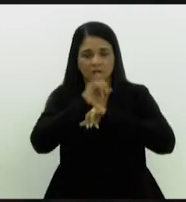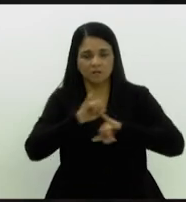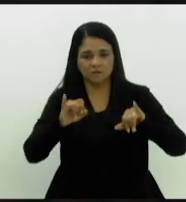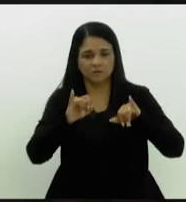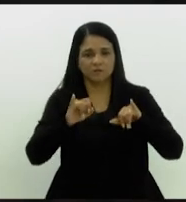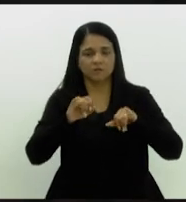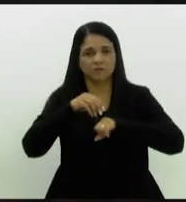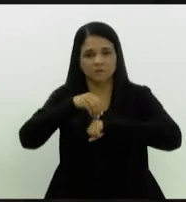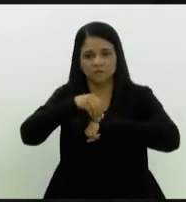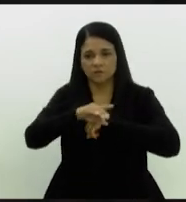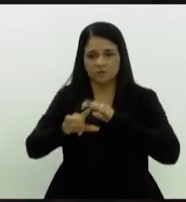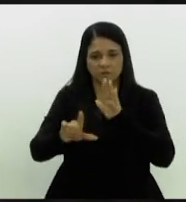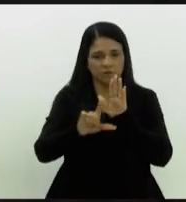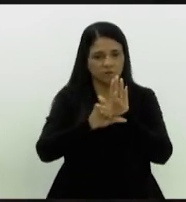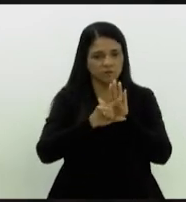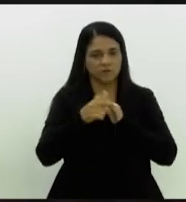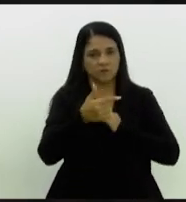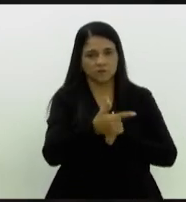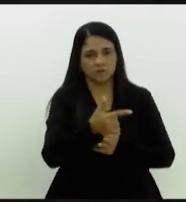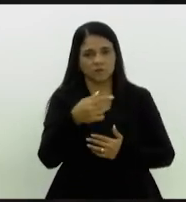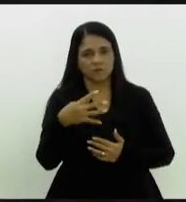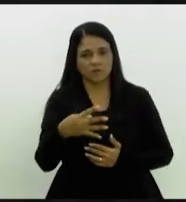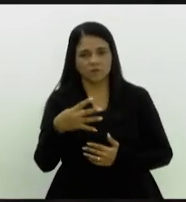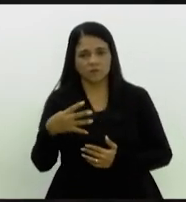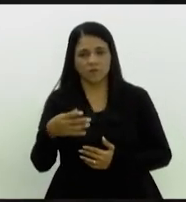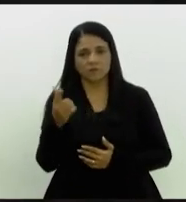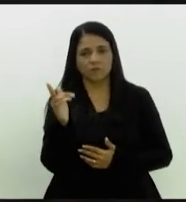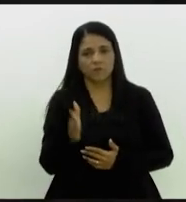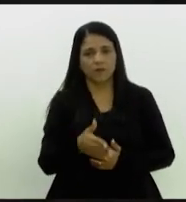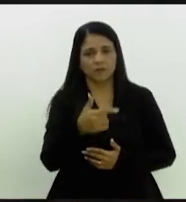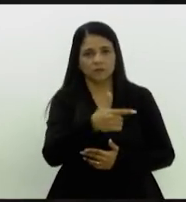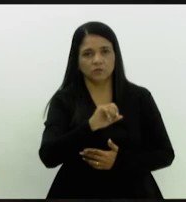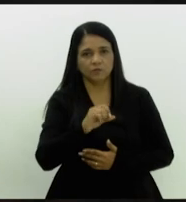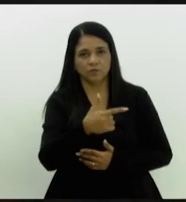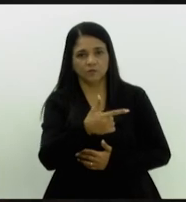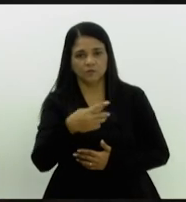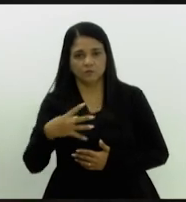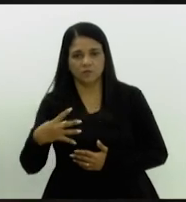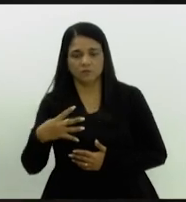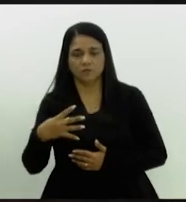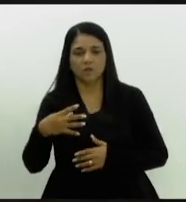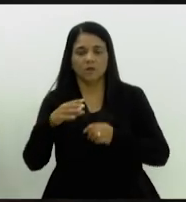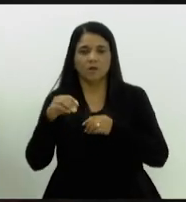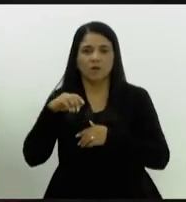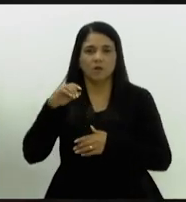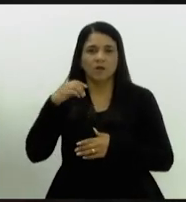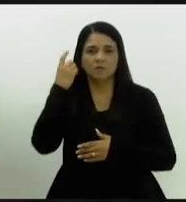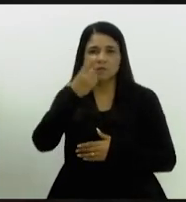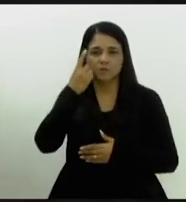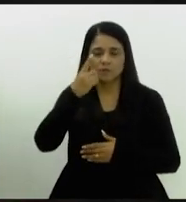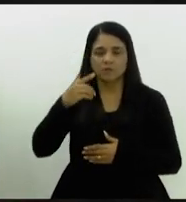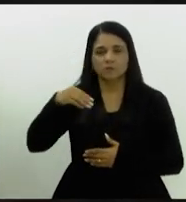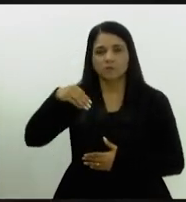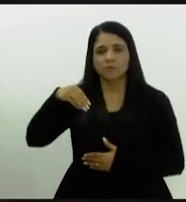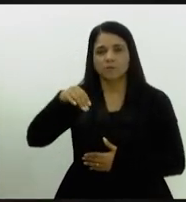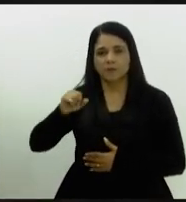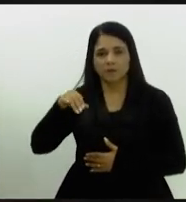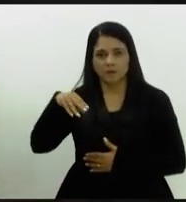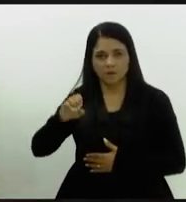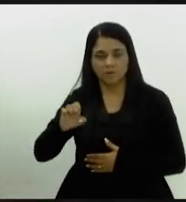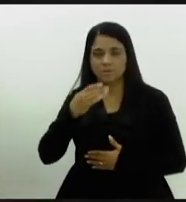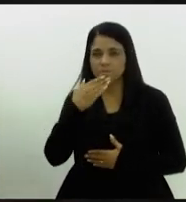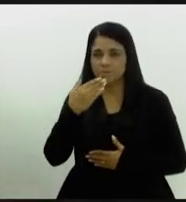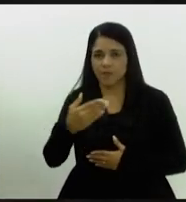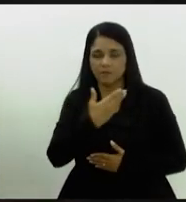Anuncio, indicação legislativa número 244, de 24, de autoria do deputado Carlos Mink, que